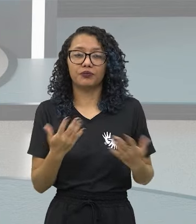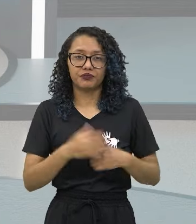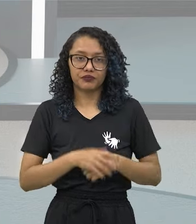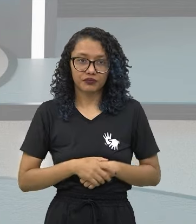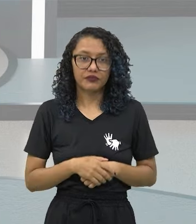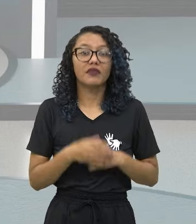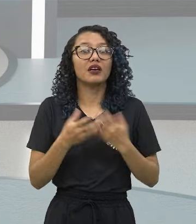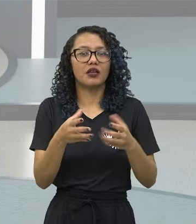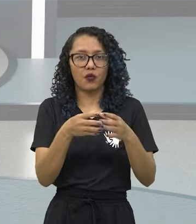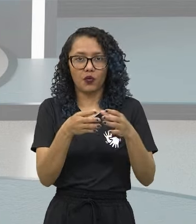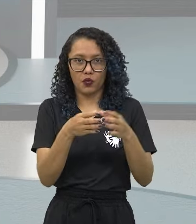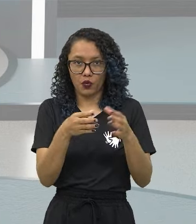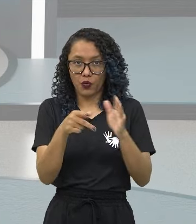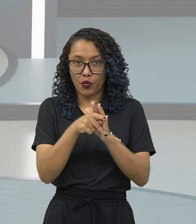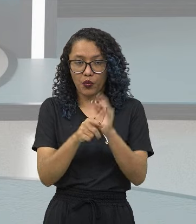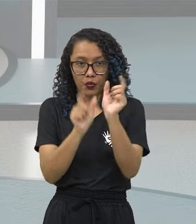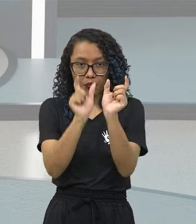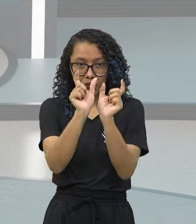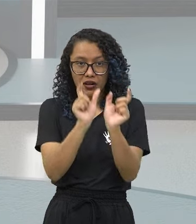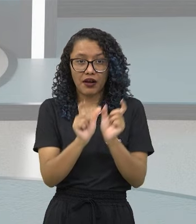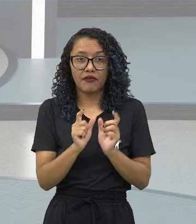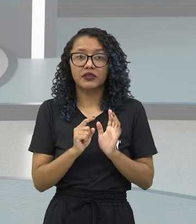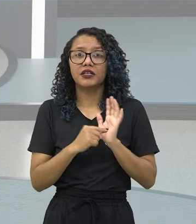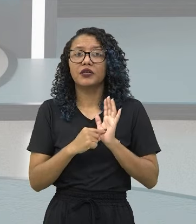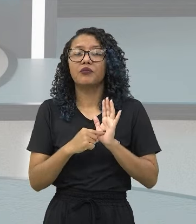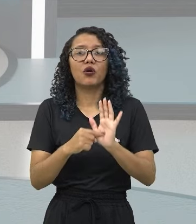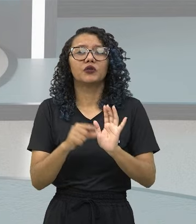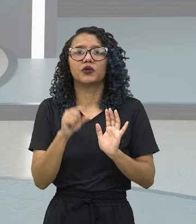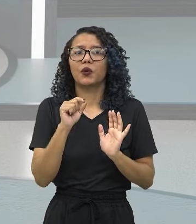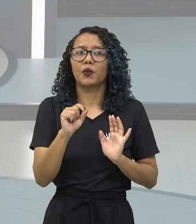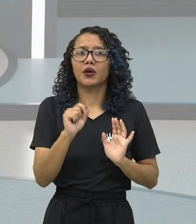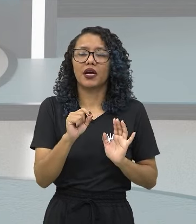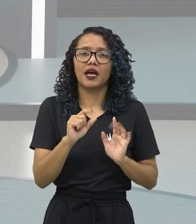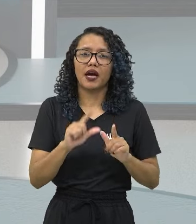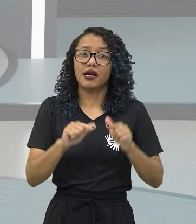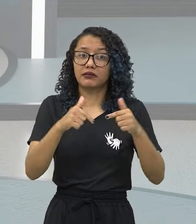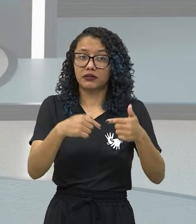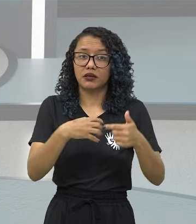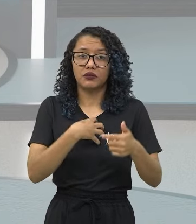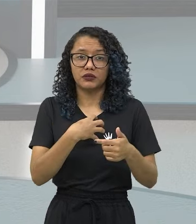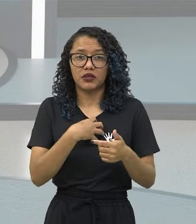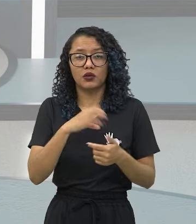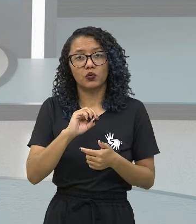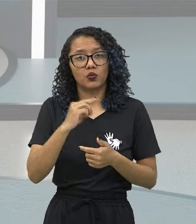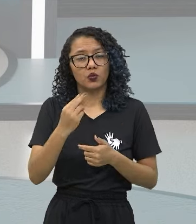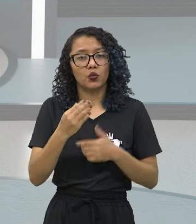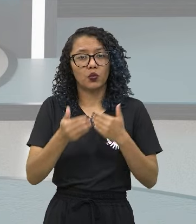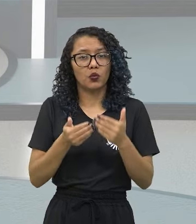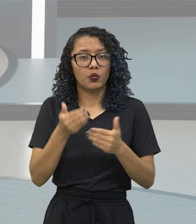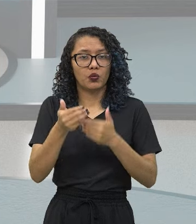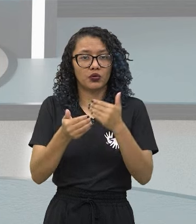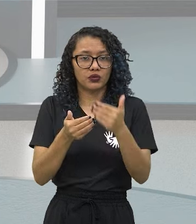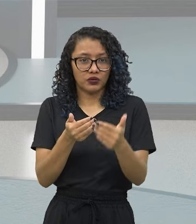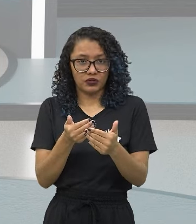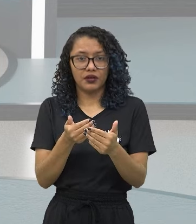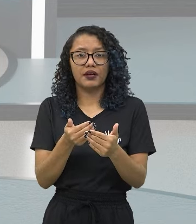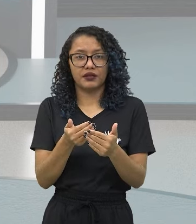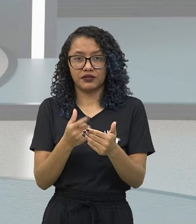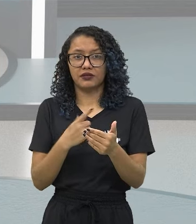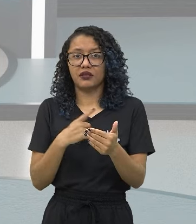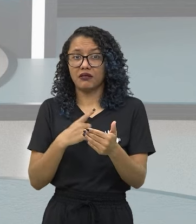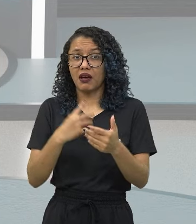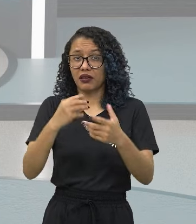classe de palavra que indica uma ação, um estado ou um processo que tem